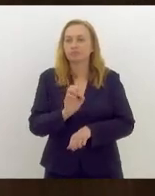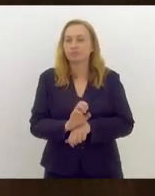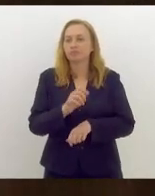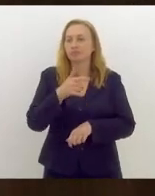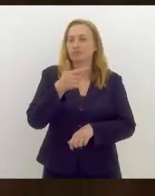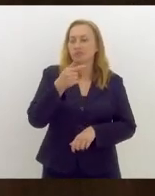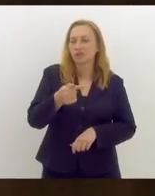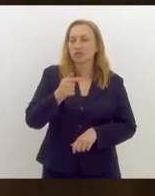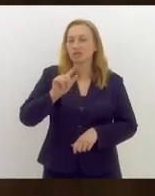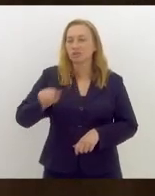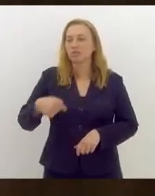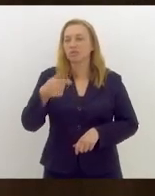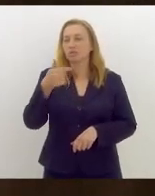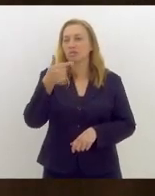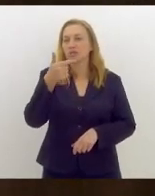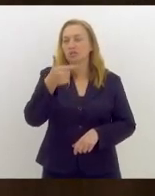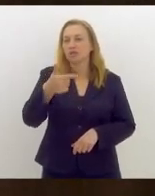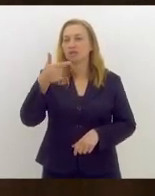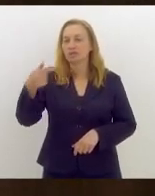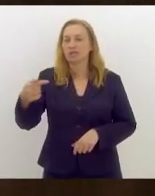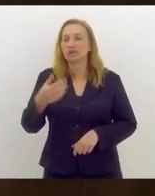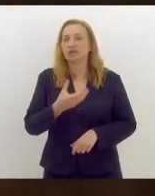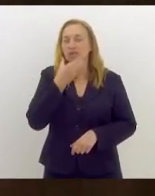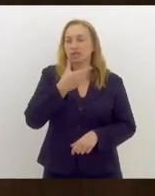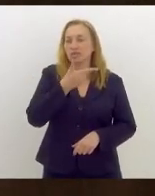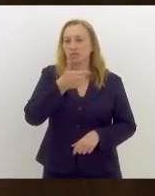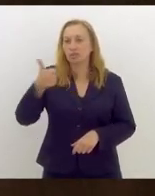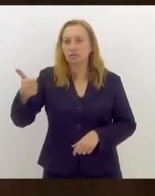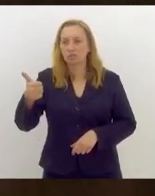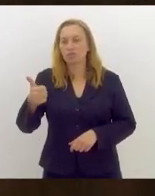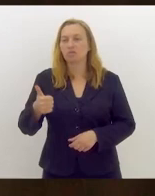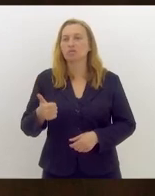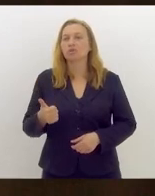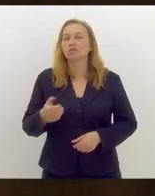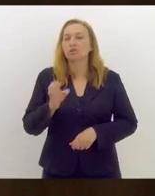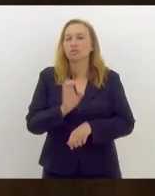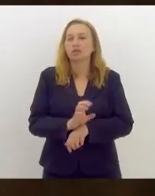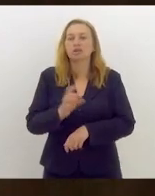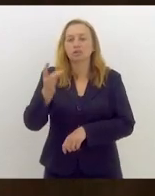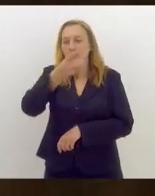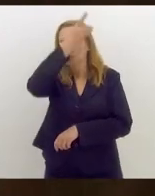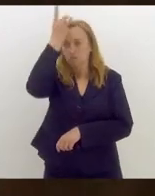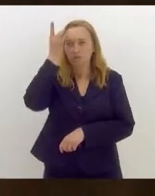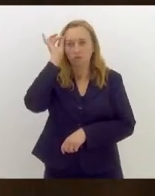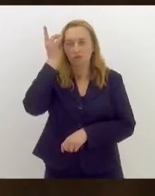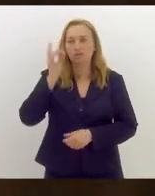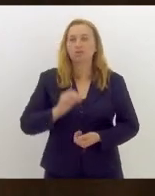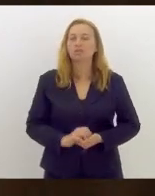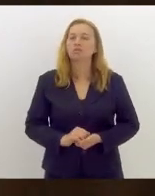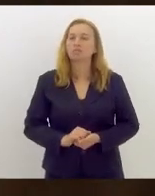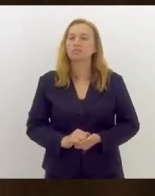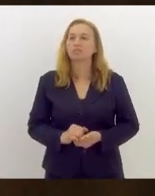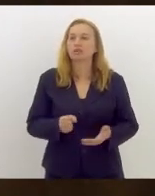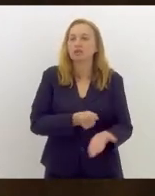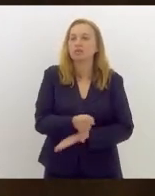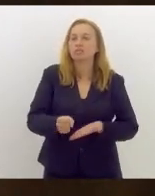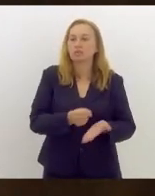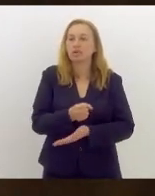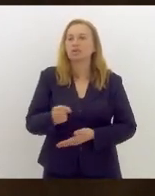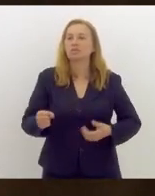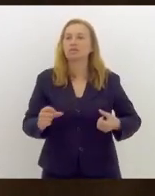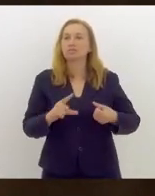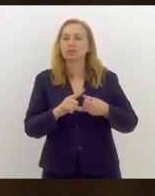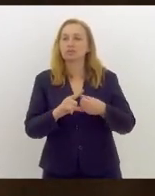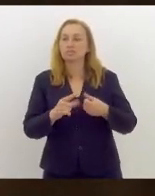de 27 de Dezembro de 2001 do Estado do Espírito Santo com base no parágrafo